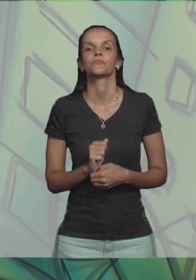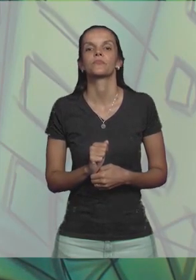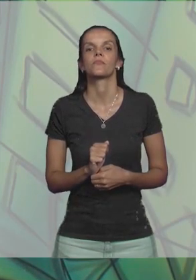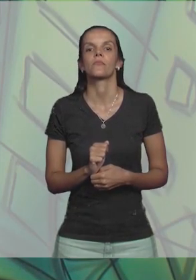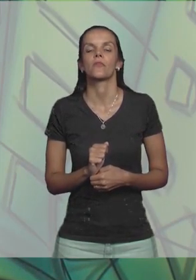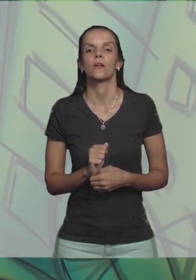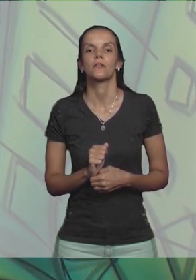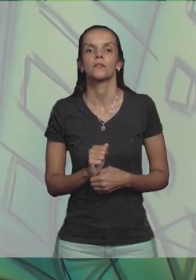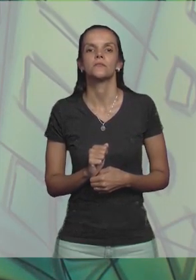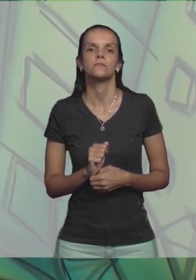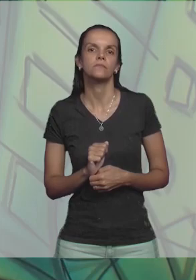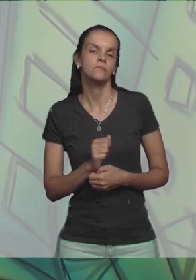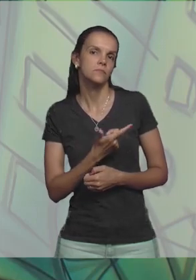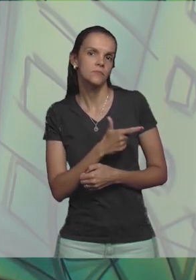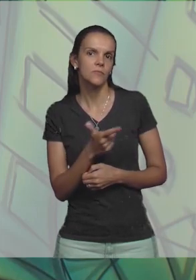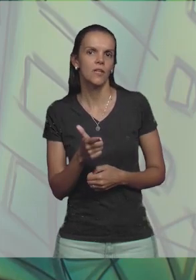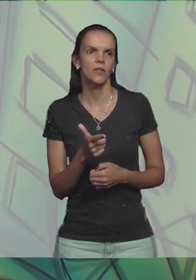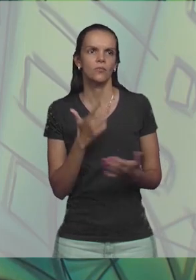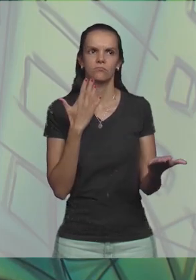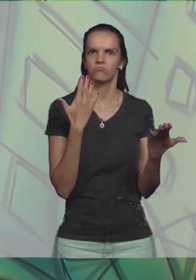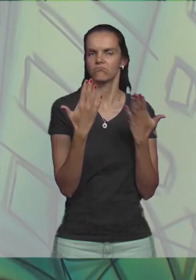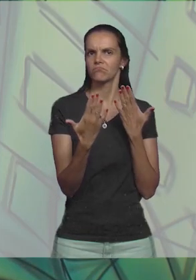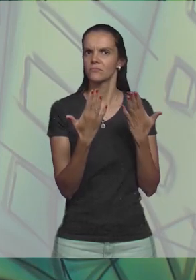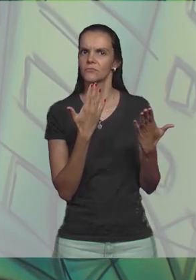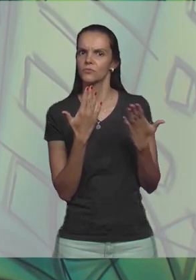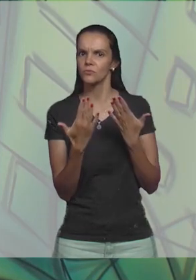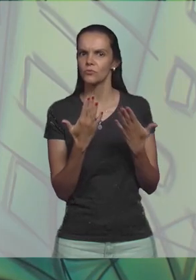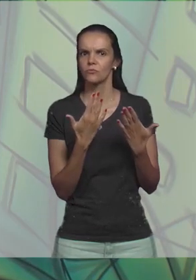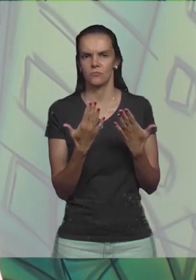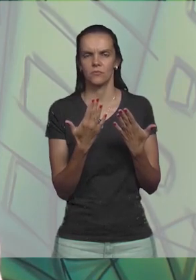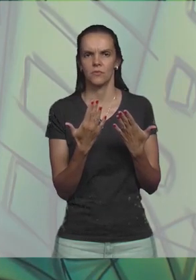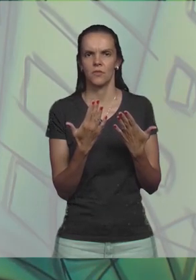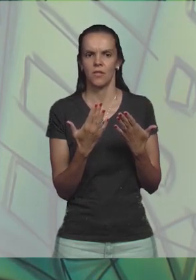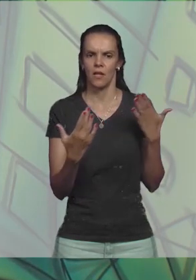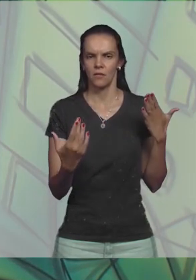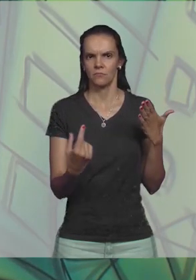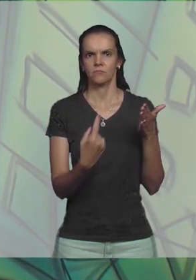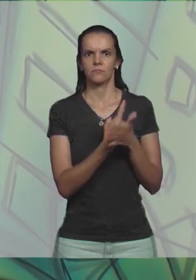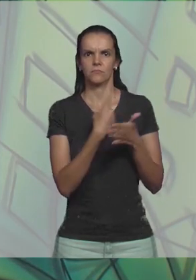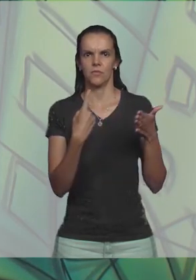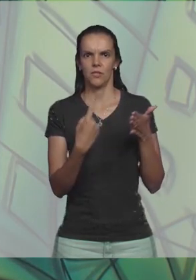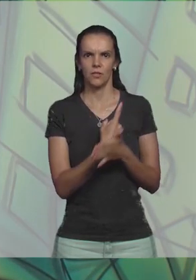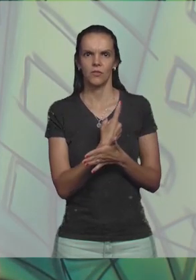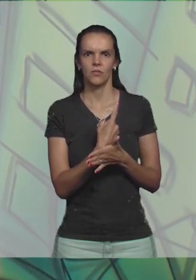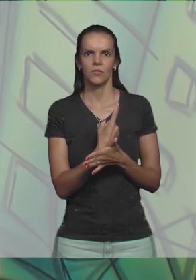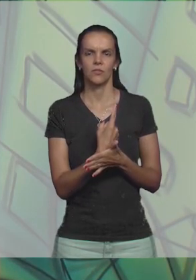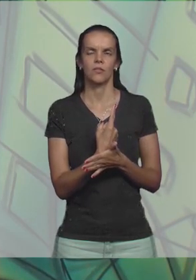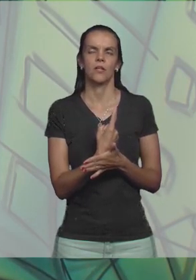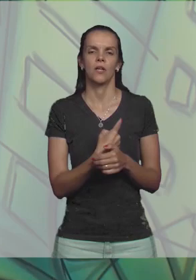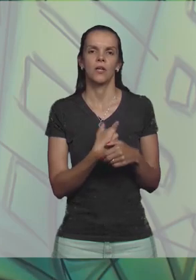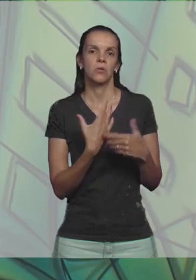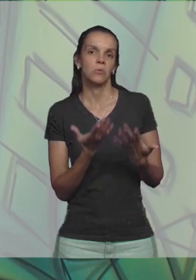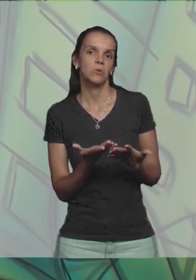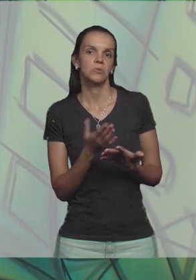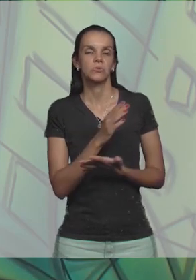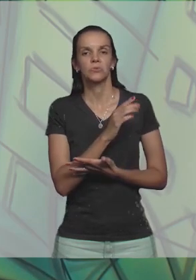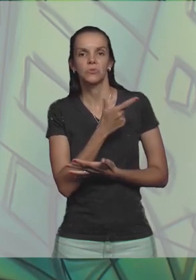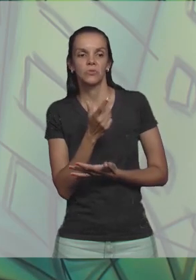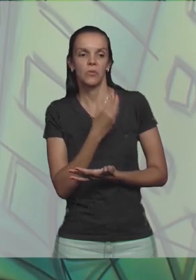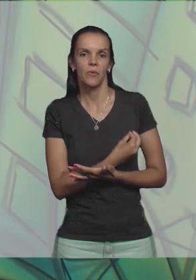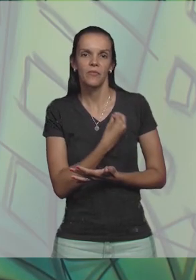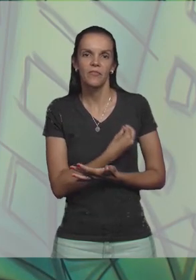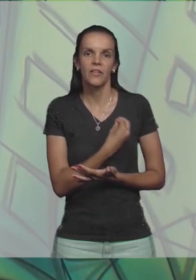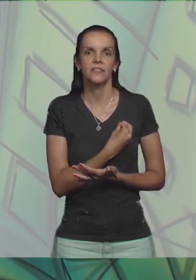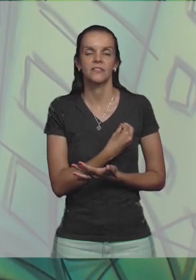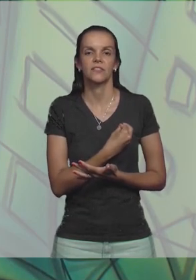que tu não tem aquele questionamento violento que vem através de uma vivência de racismo, de uma vivência